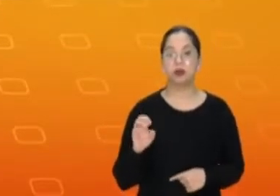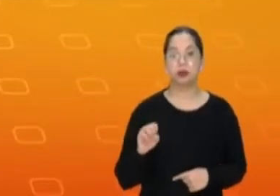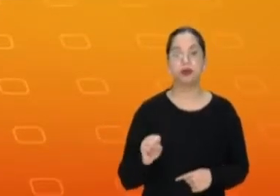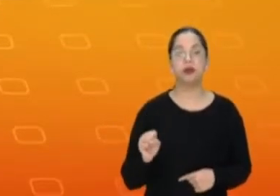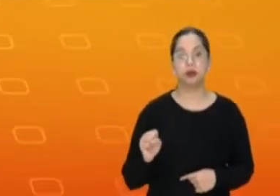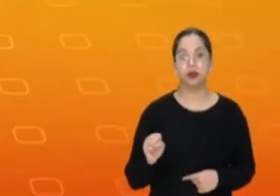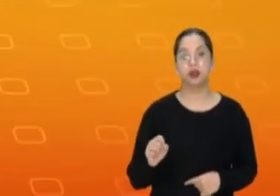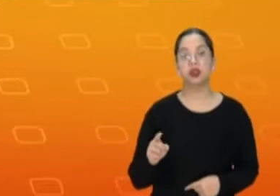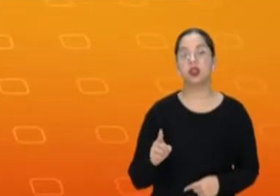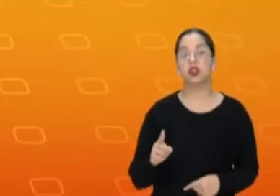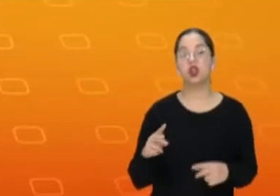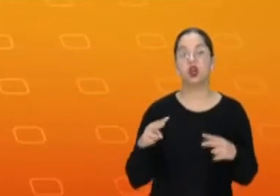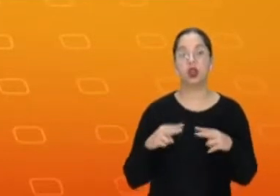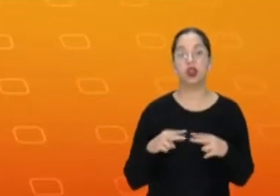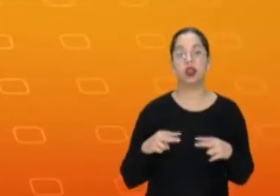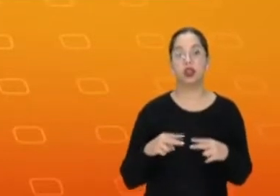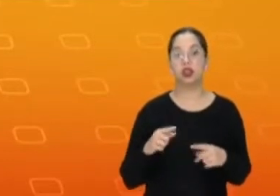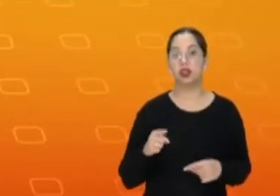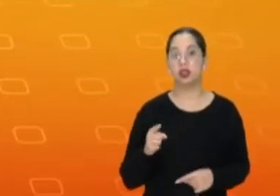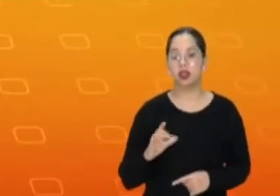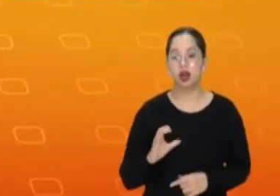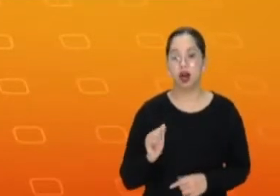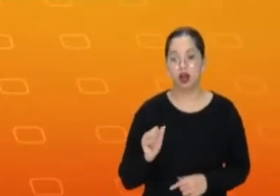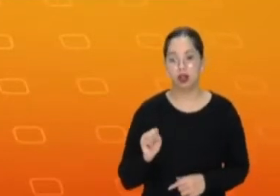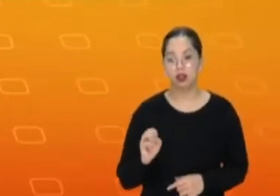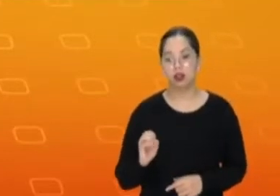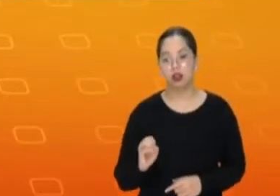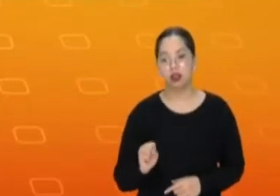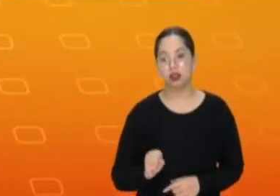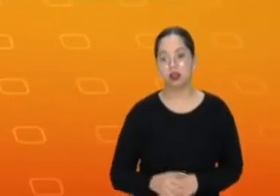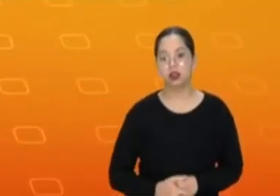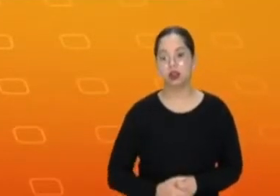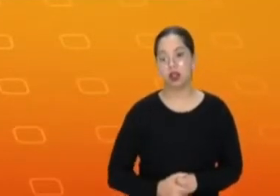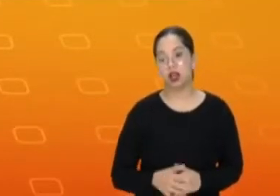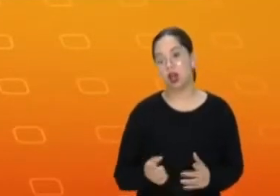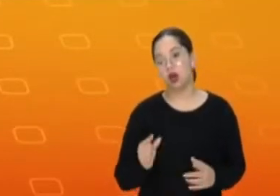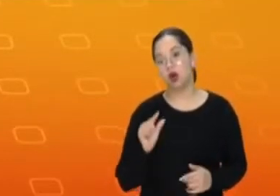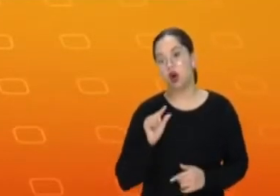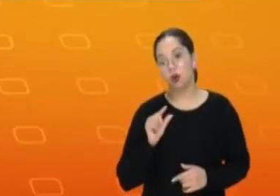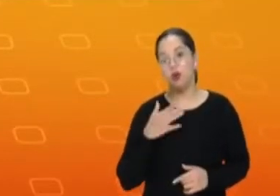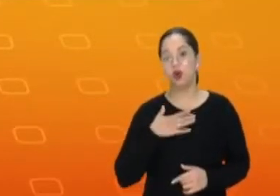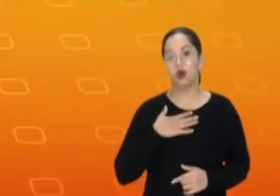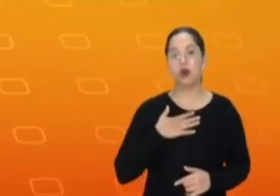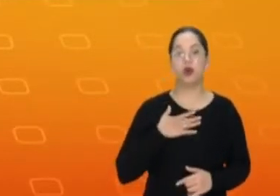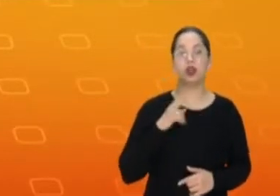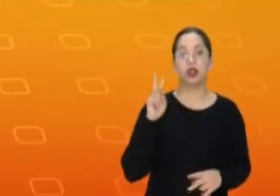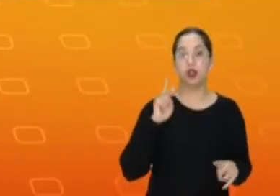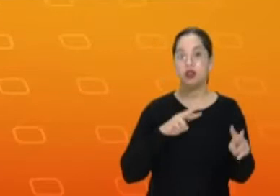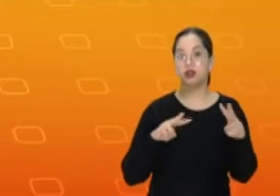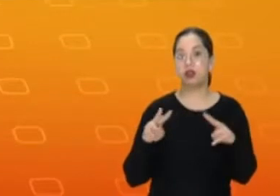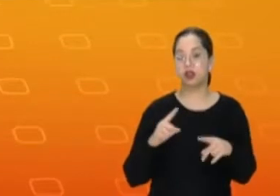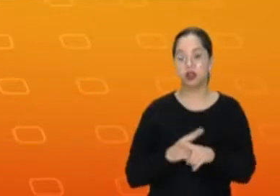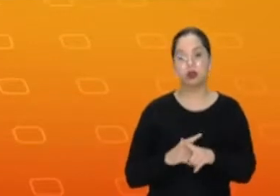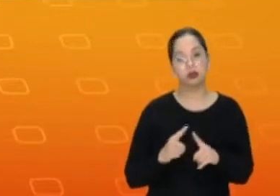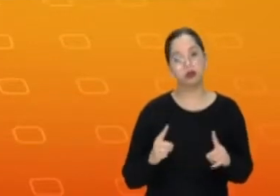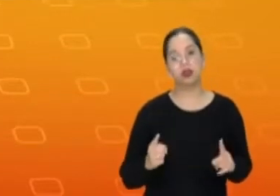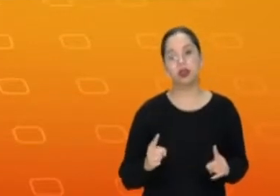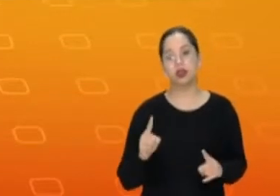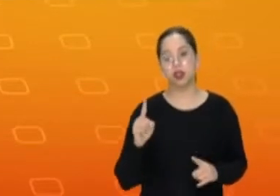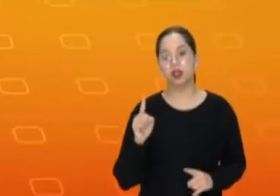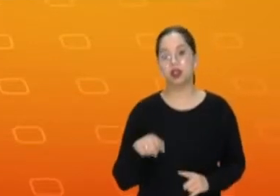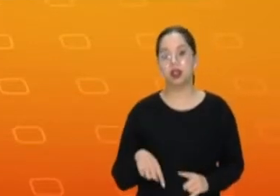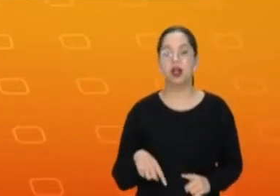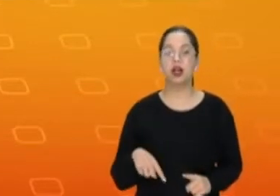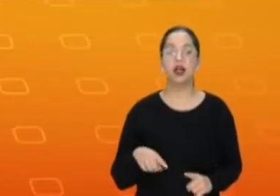esses caras, né? Então, eu particularmente é um pouco a minha visão, assim, mas eu acho que a nossa missão